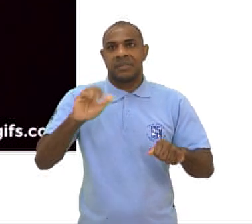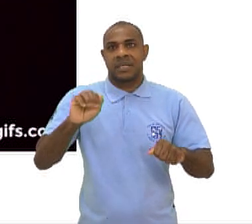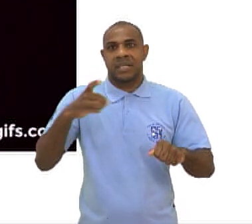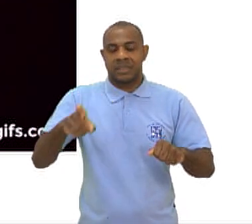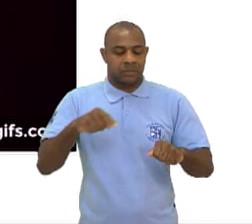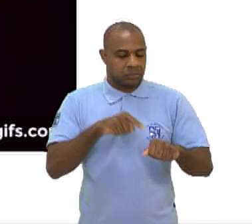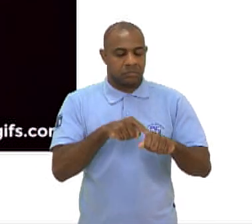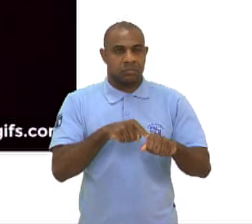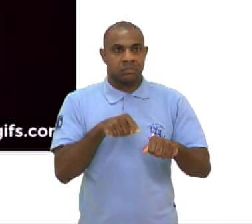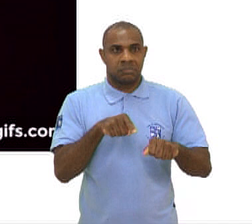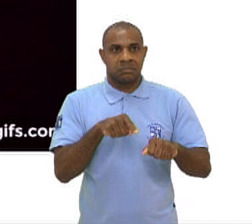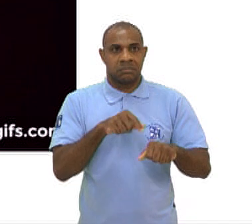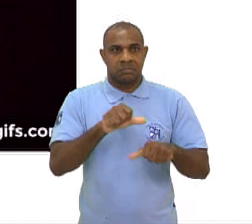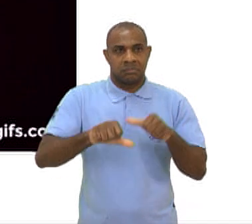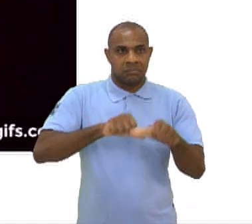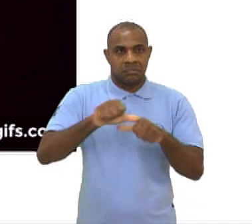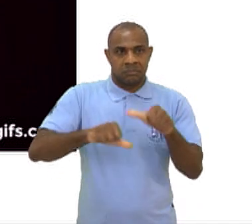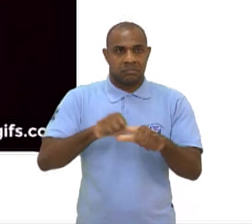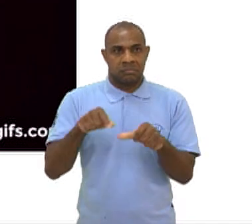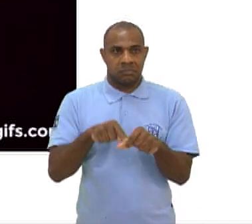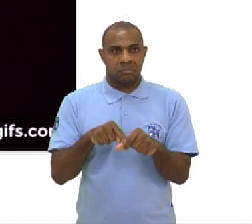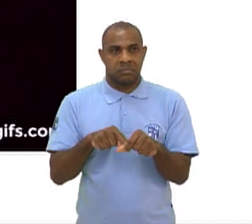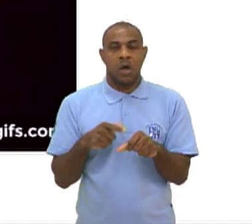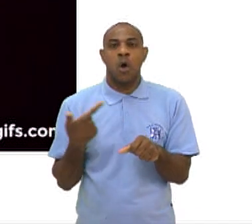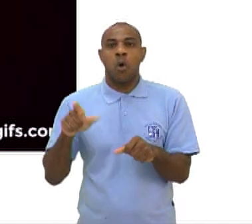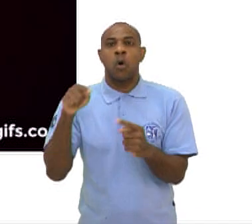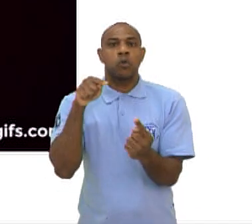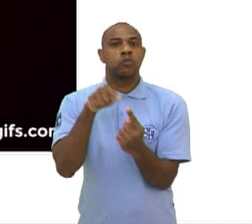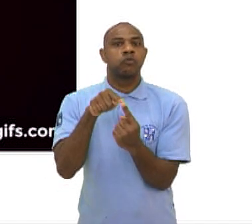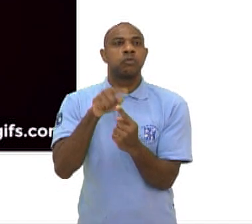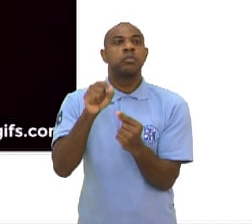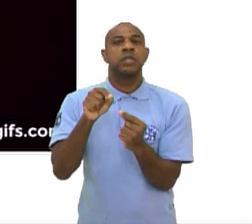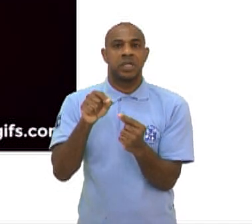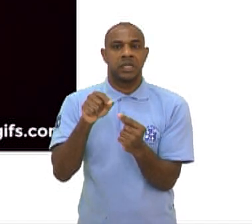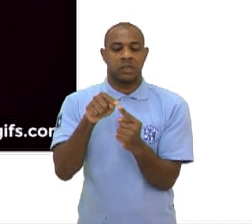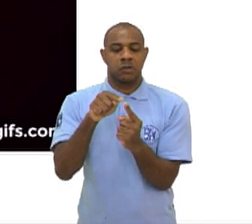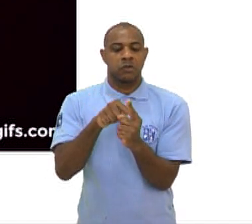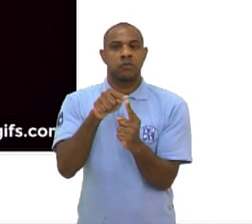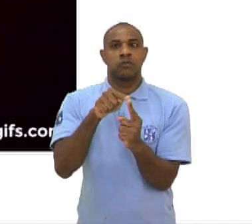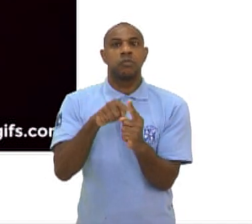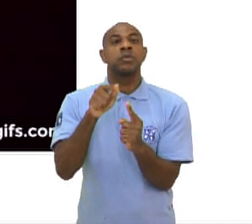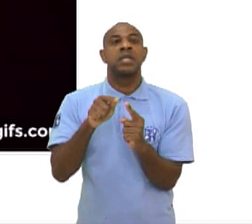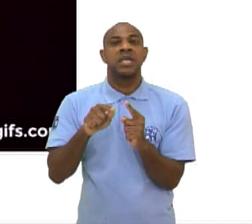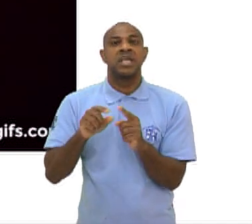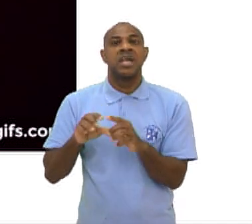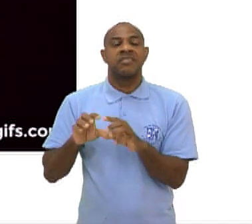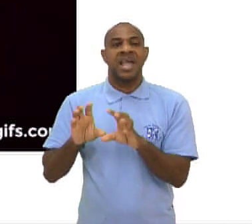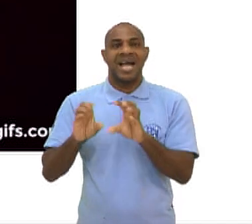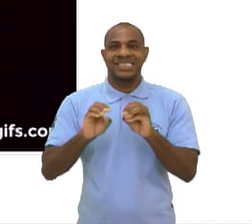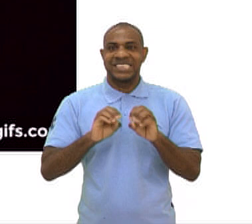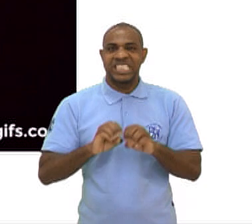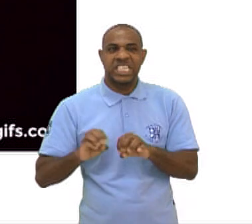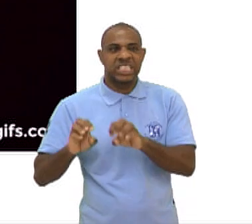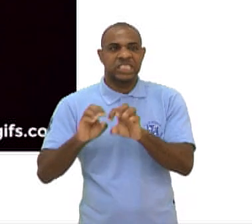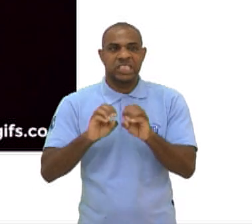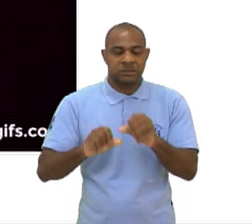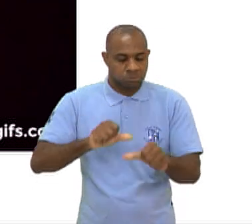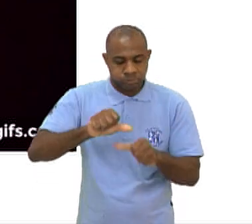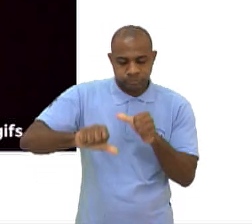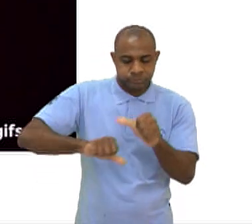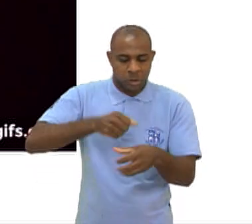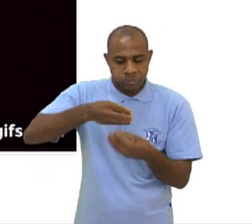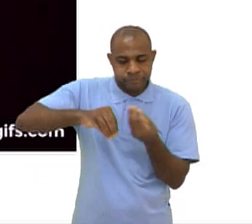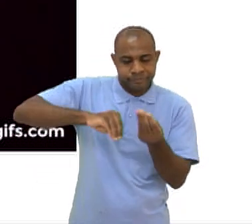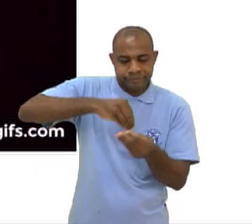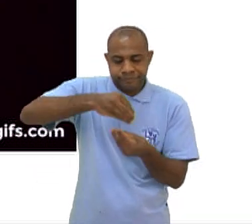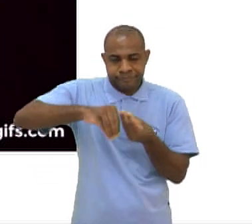a gente vai falar aqui. Então, outro tipo de bactéria também presente no solo vai pegar a amônia, produzido no processo de fixação,